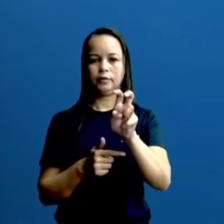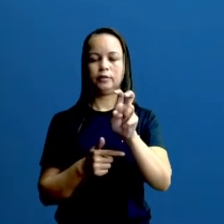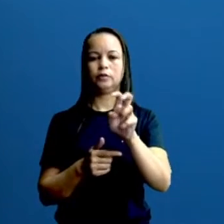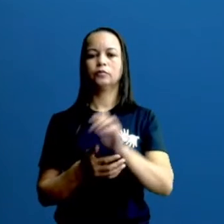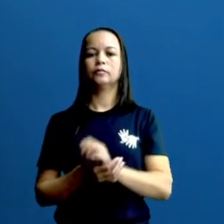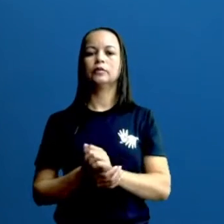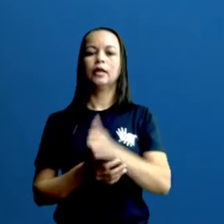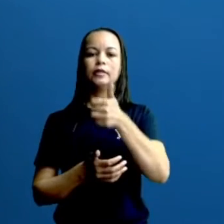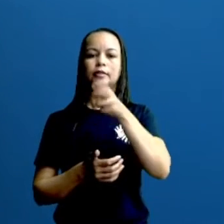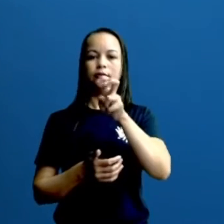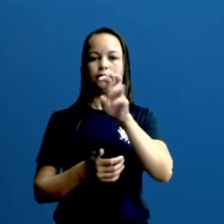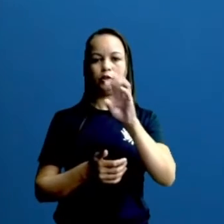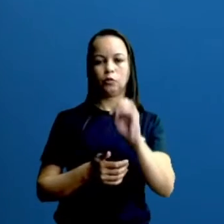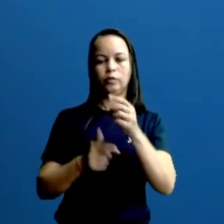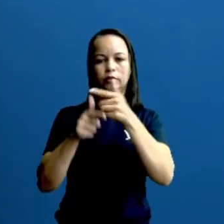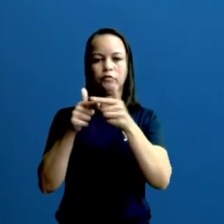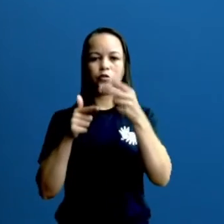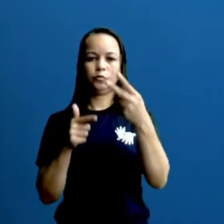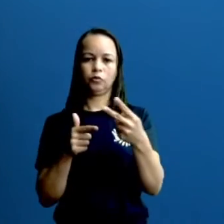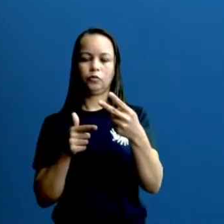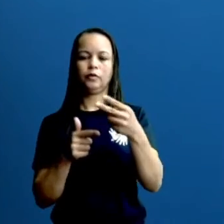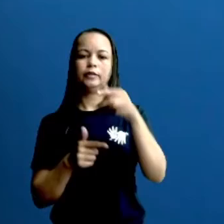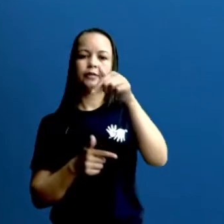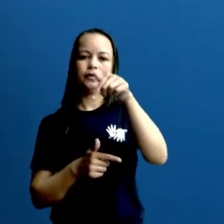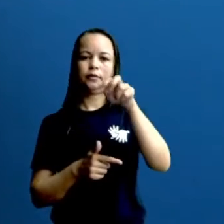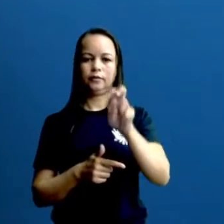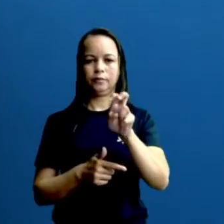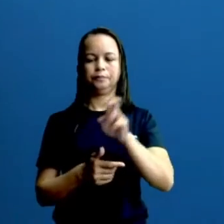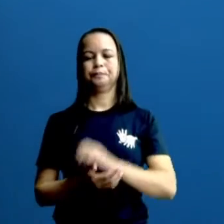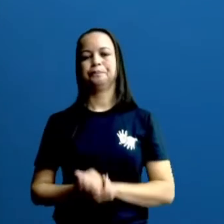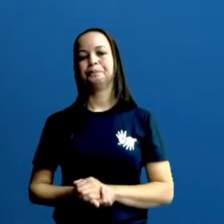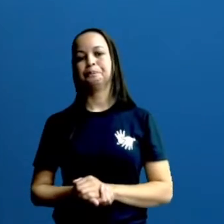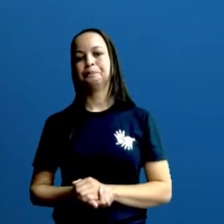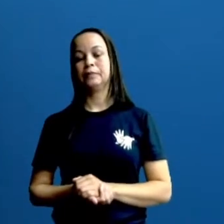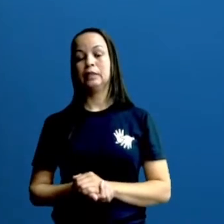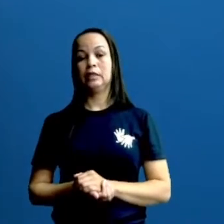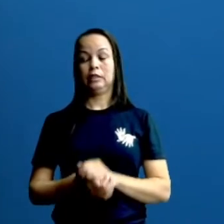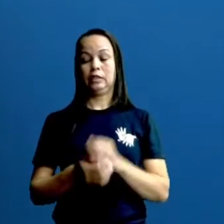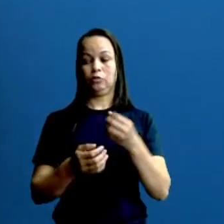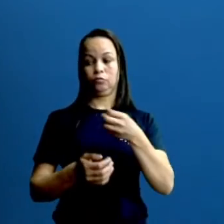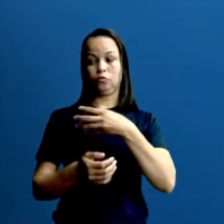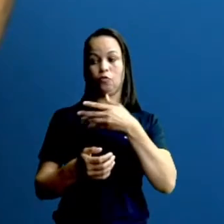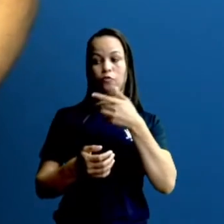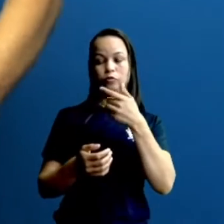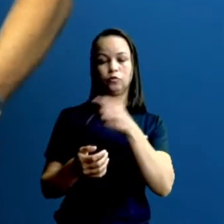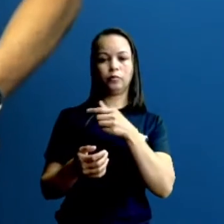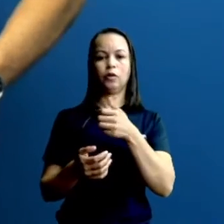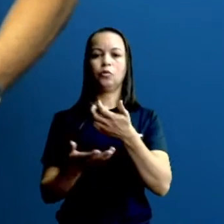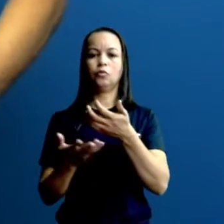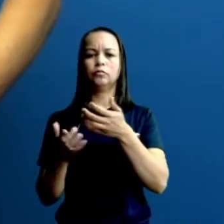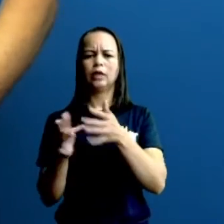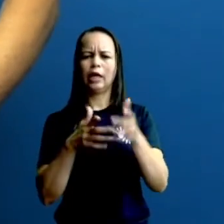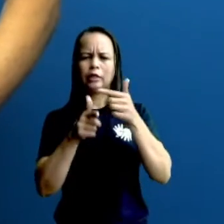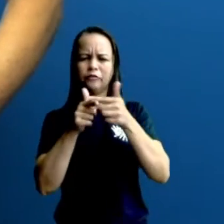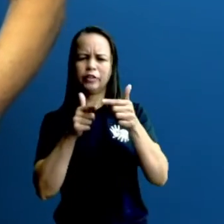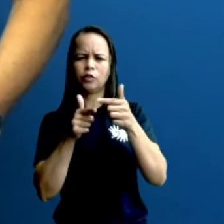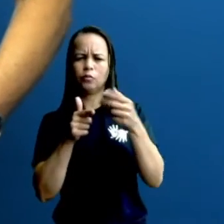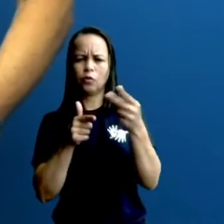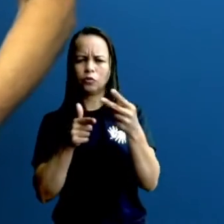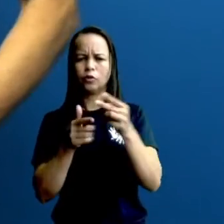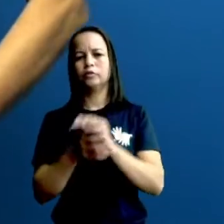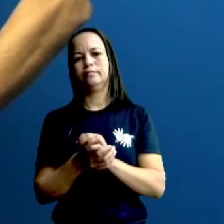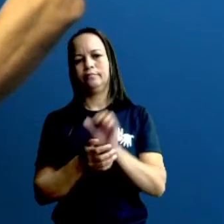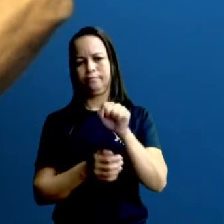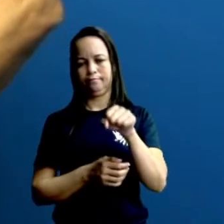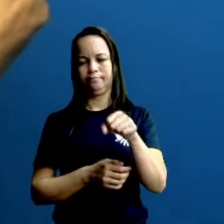45, 150 dividido por 2 dá 75. Nesses novos números, tem algum divisível por 2? Sim,